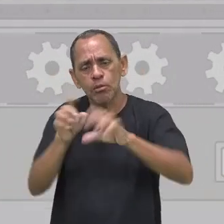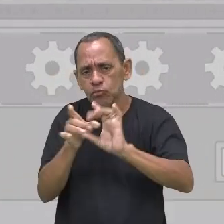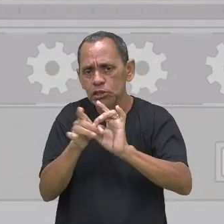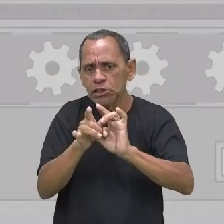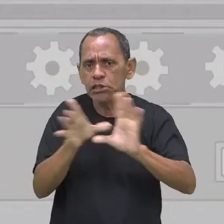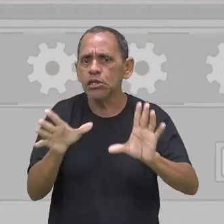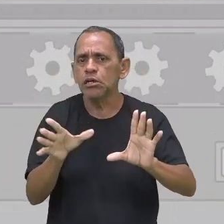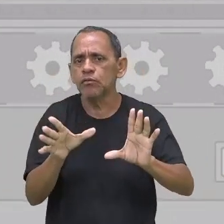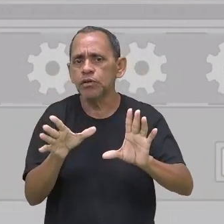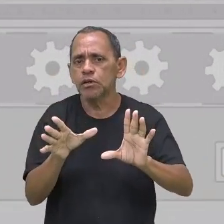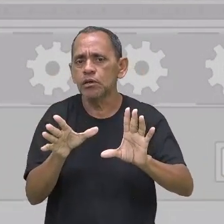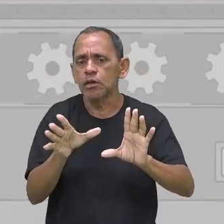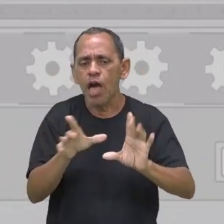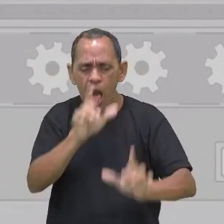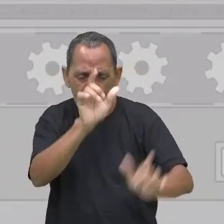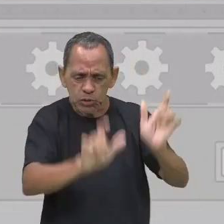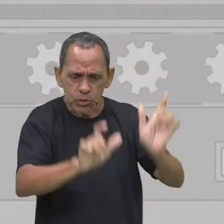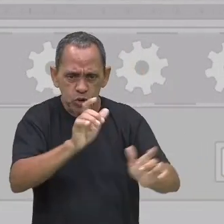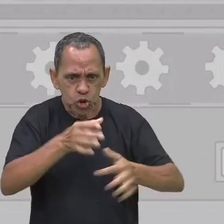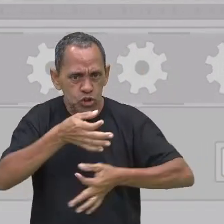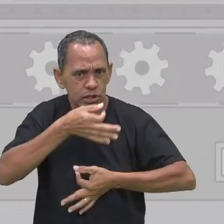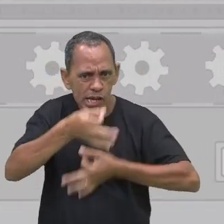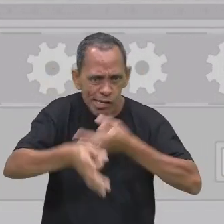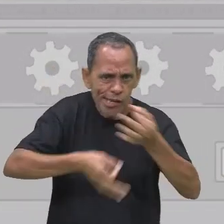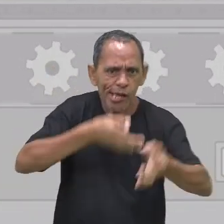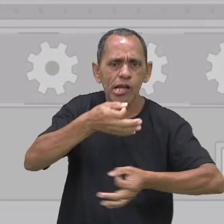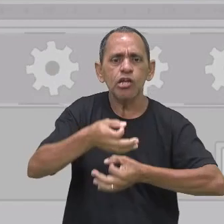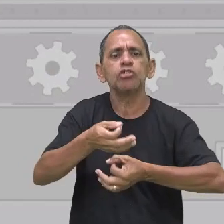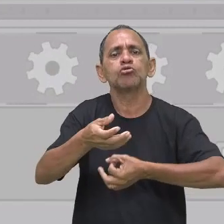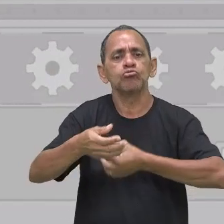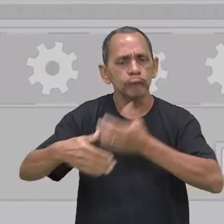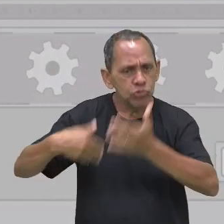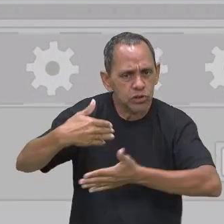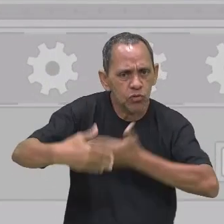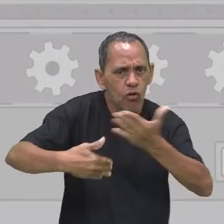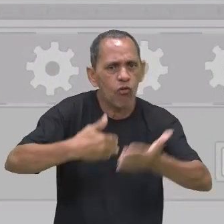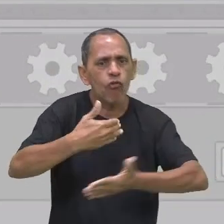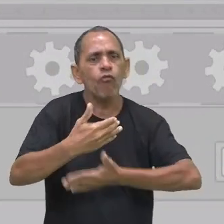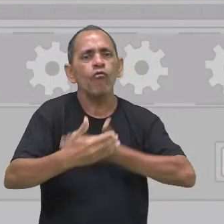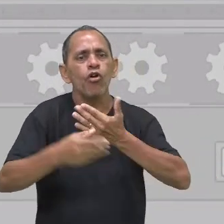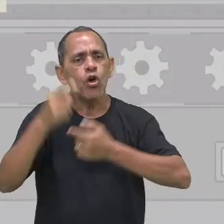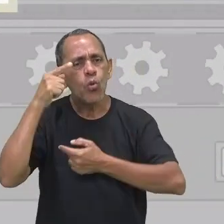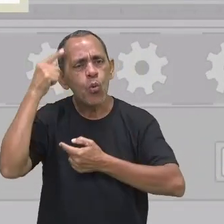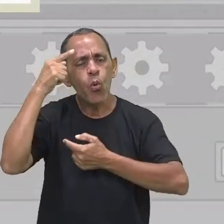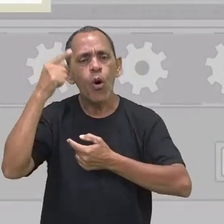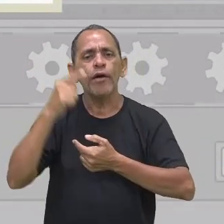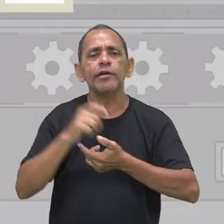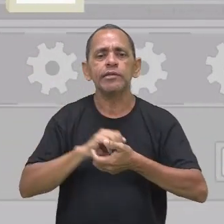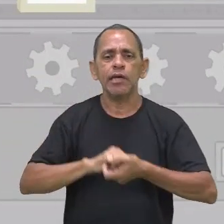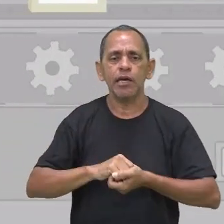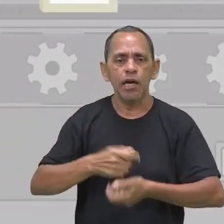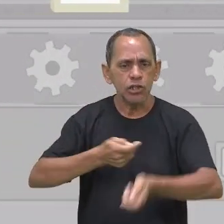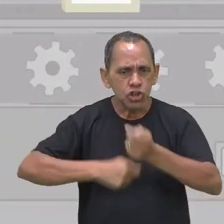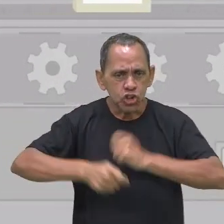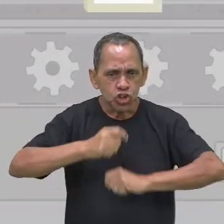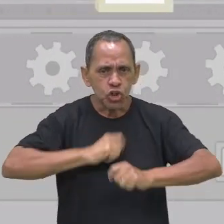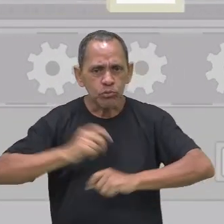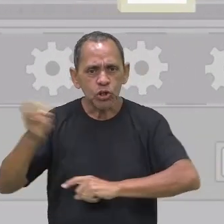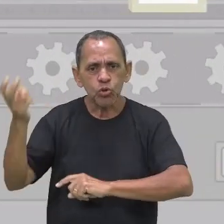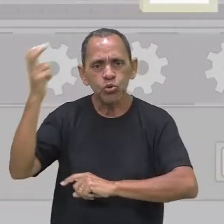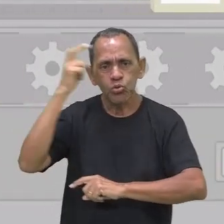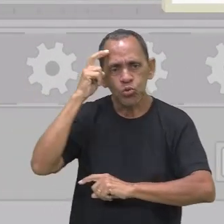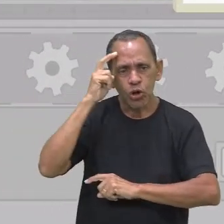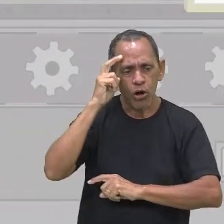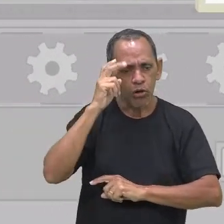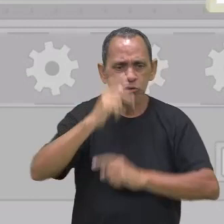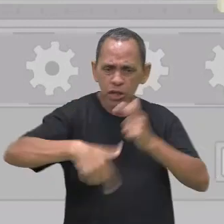os críticos, né, aqueles que desenvolveram essa ideia, esse conceito da indústria cultural, eles vão dizer assim, que em vez de o trabalhador usar o